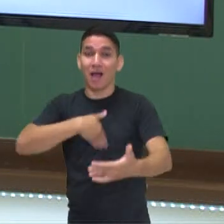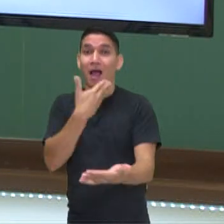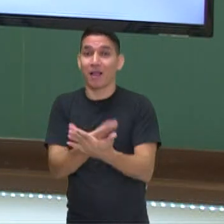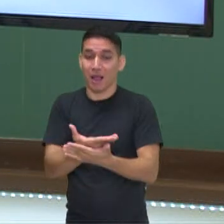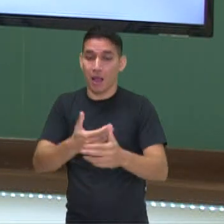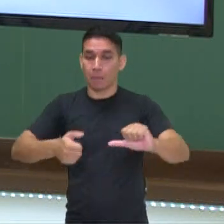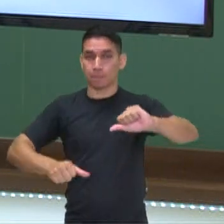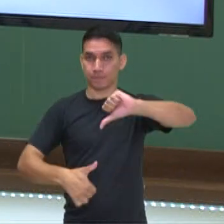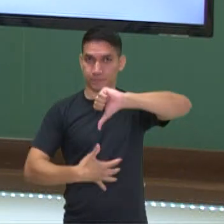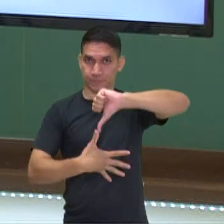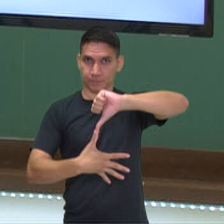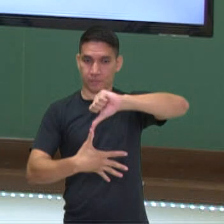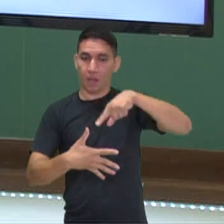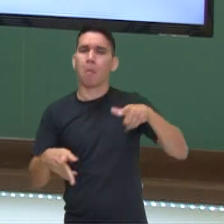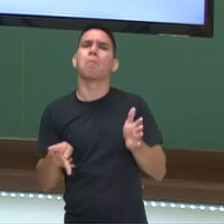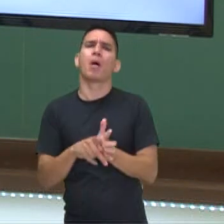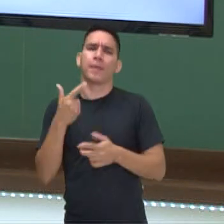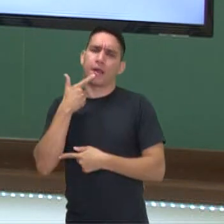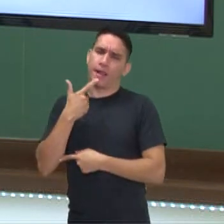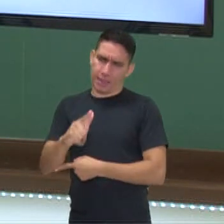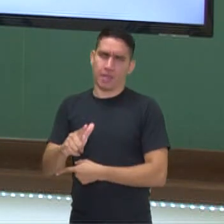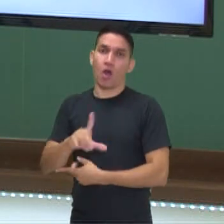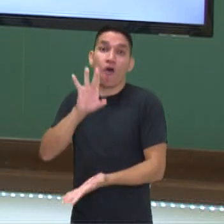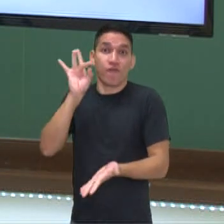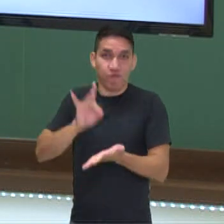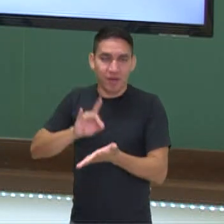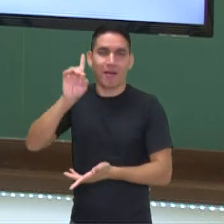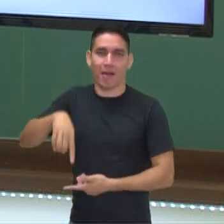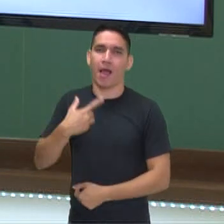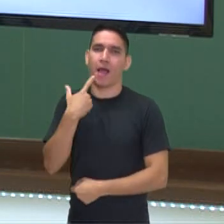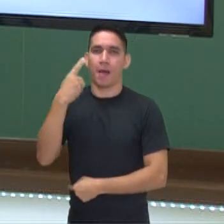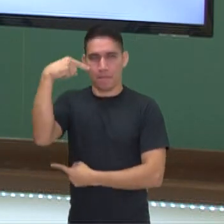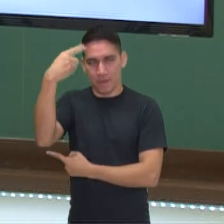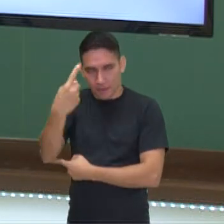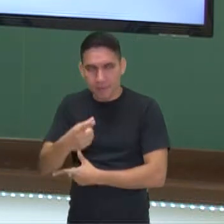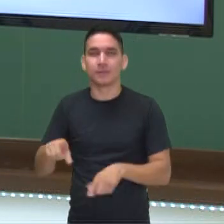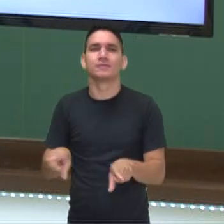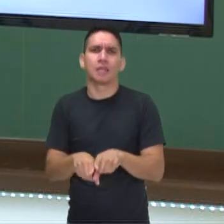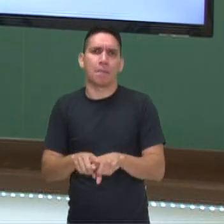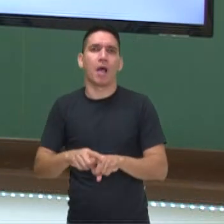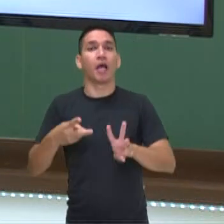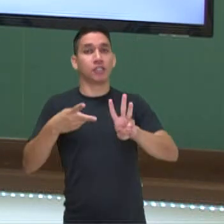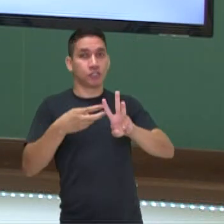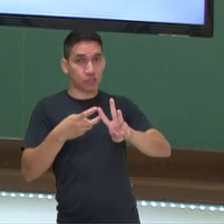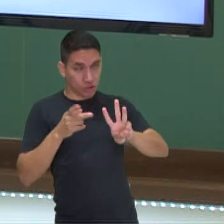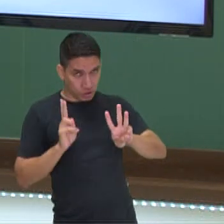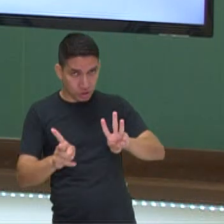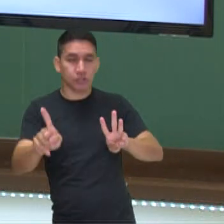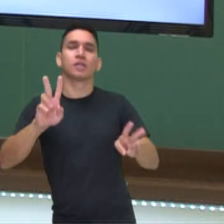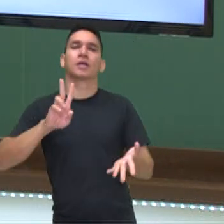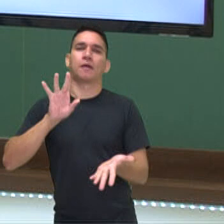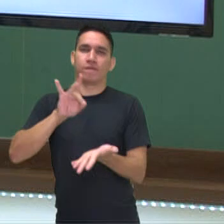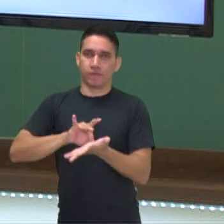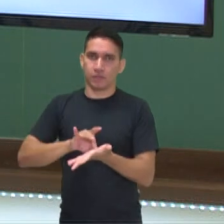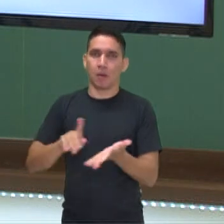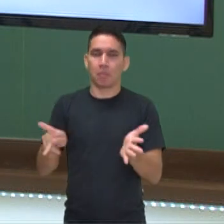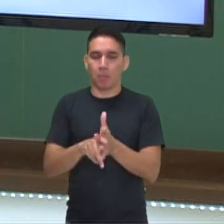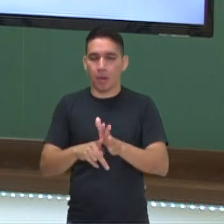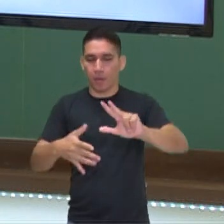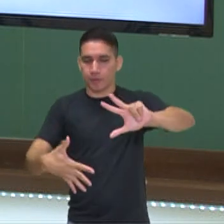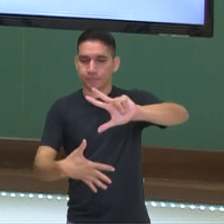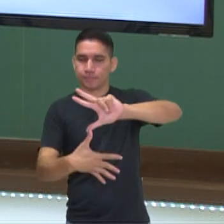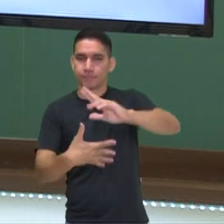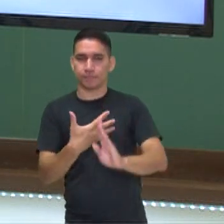língua oficial, além aí de alguns países também manterem as línguas indígenas como língua oficial nesse território da América